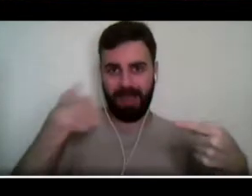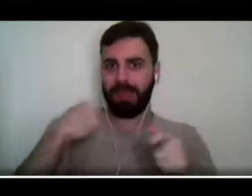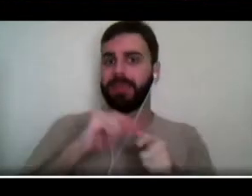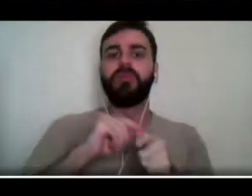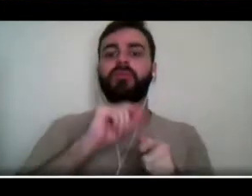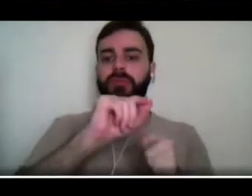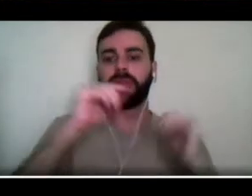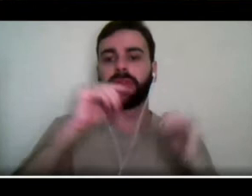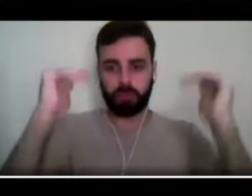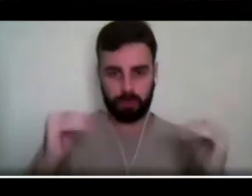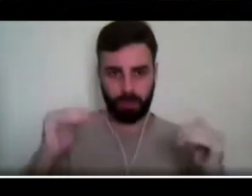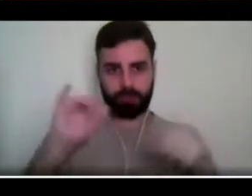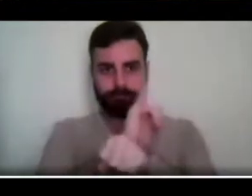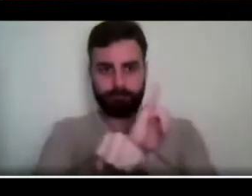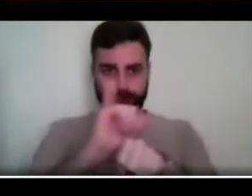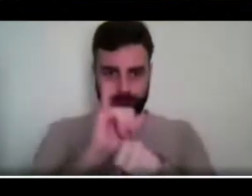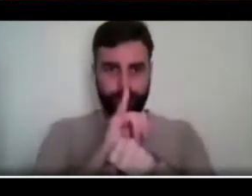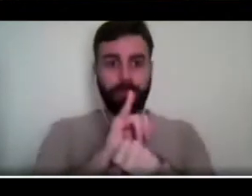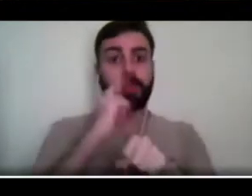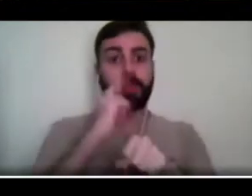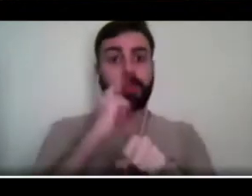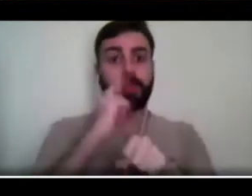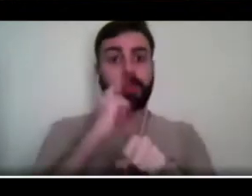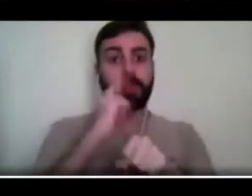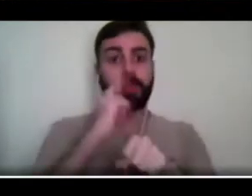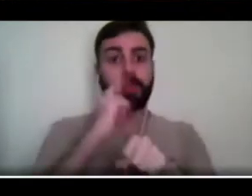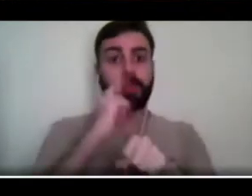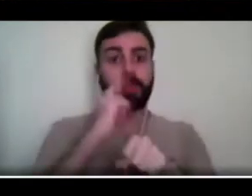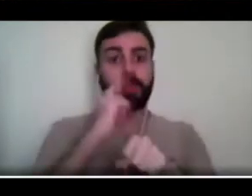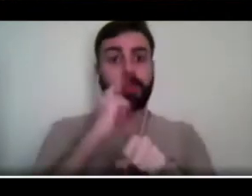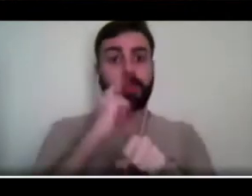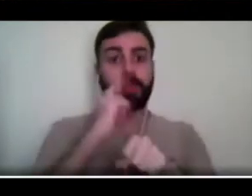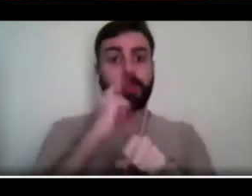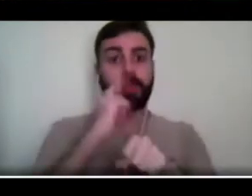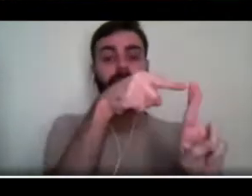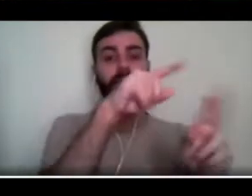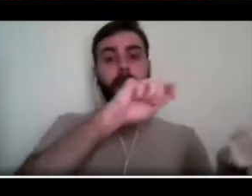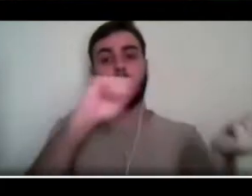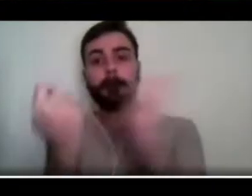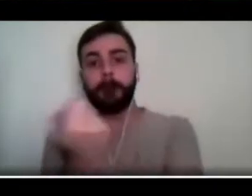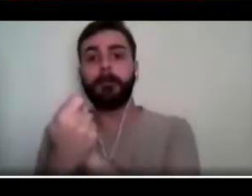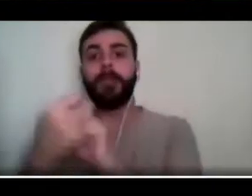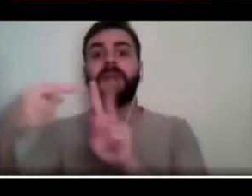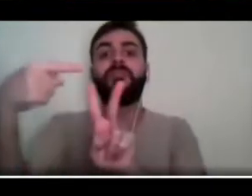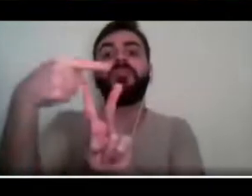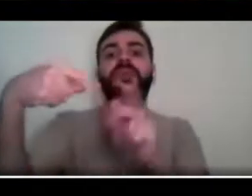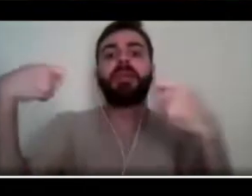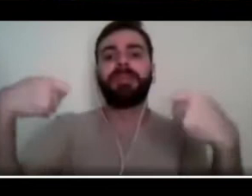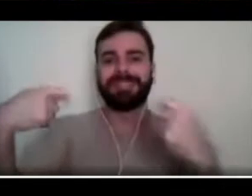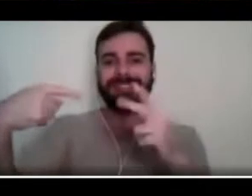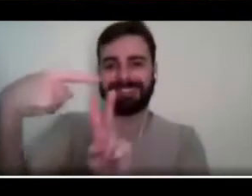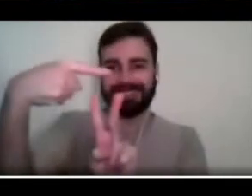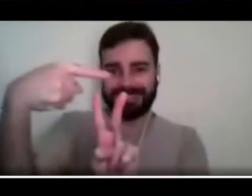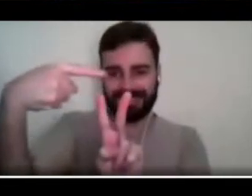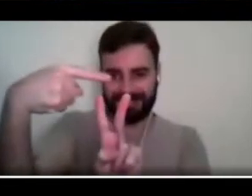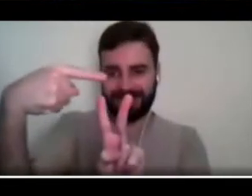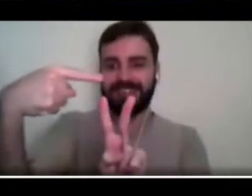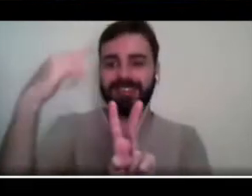vetor posição para o vetor velocidade aqui, ó, eu derivei